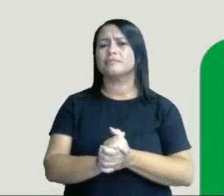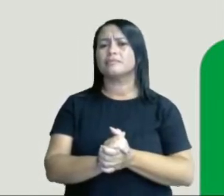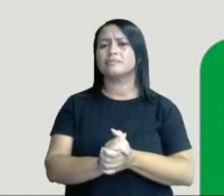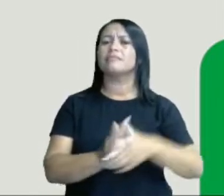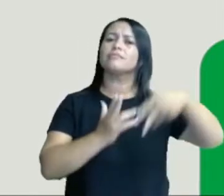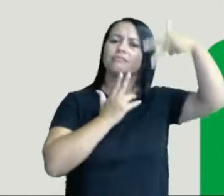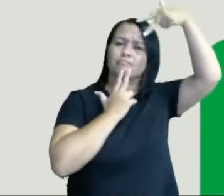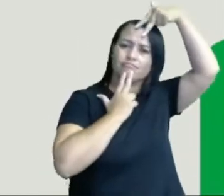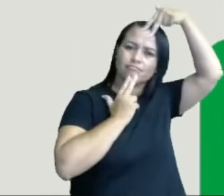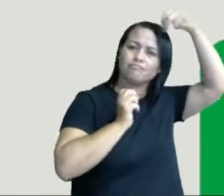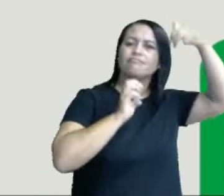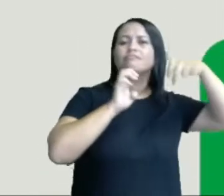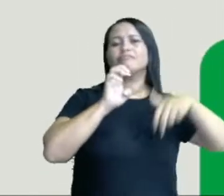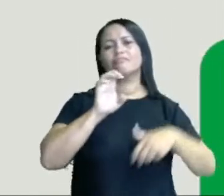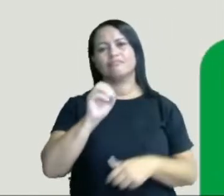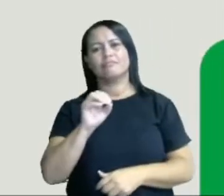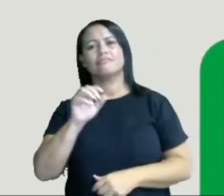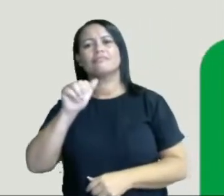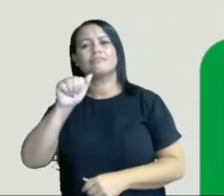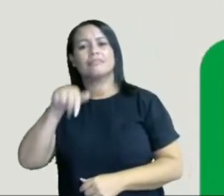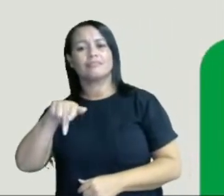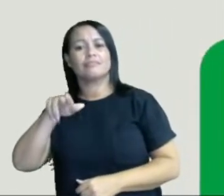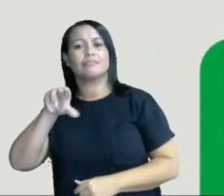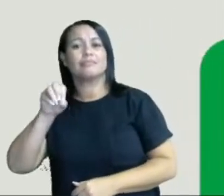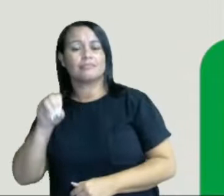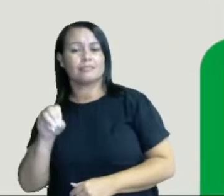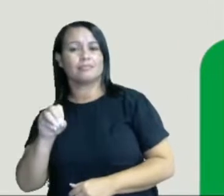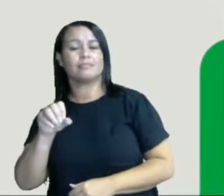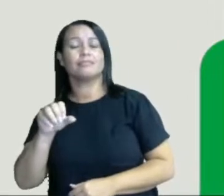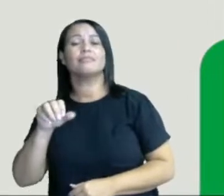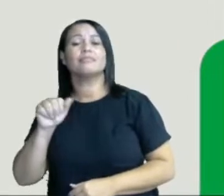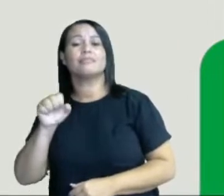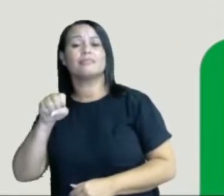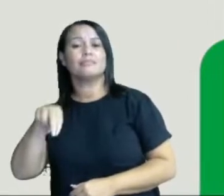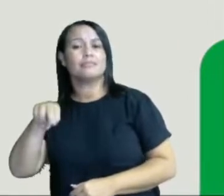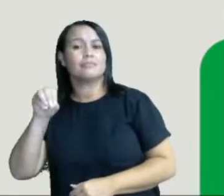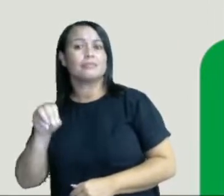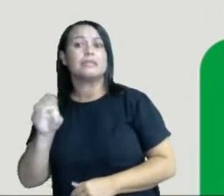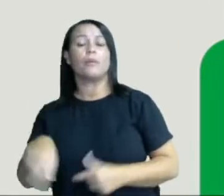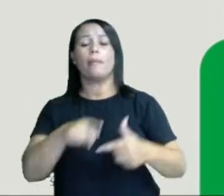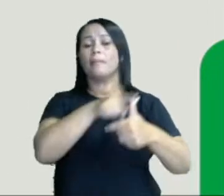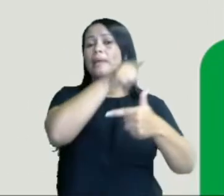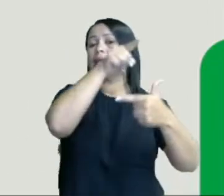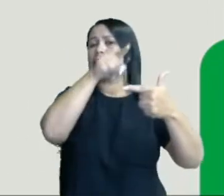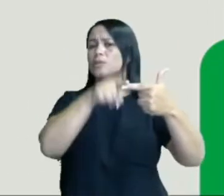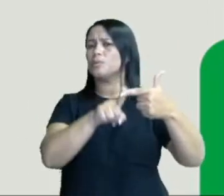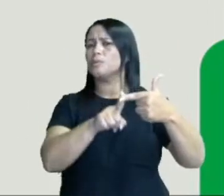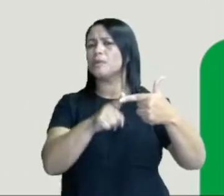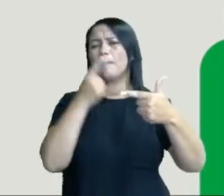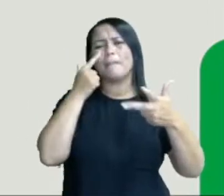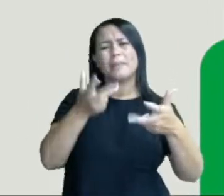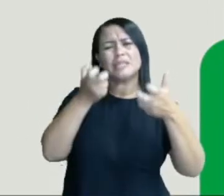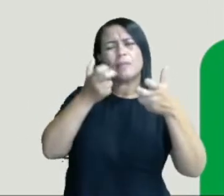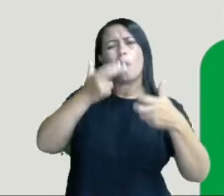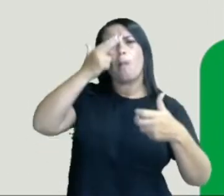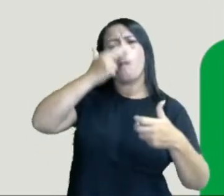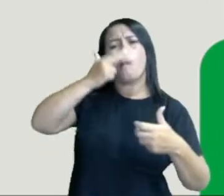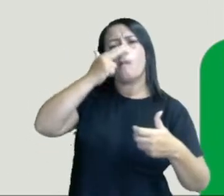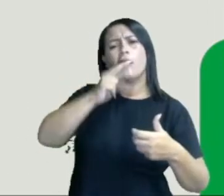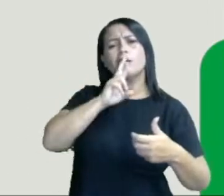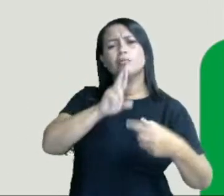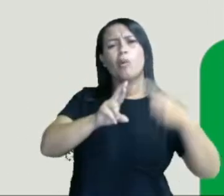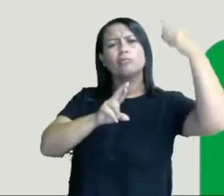A cabra e o asno. Agora percebam, a primeira questão e a segunda questão, nós tivemos a mesma